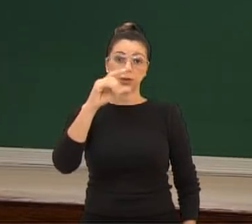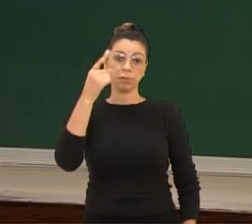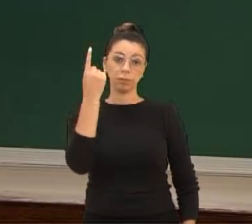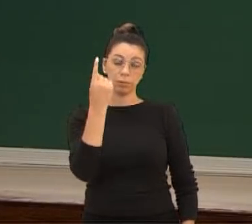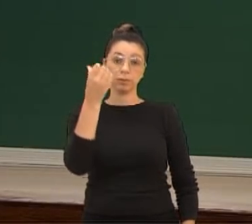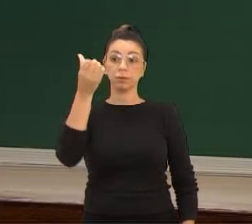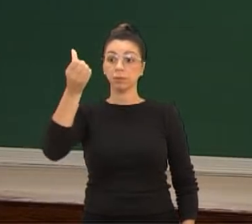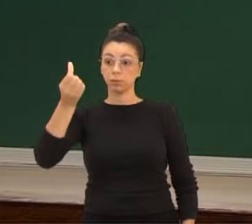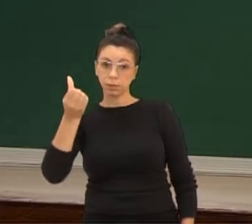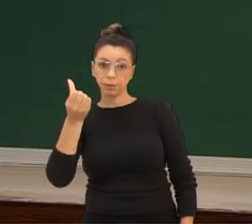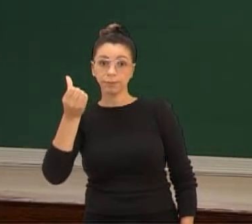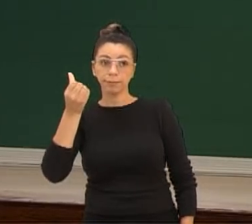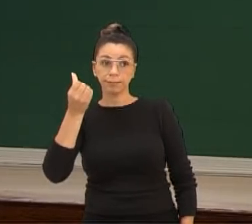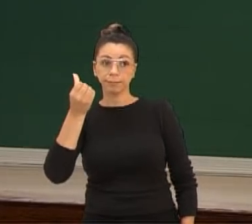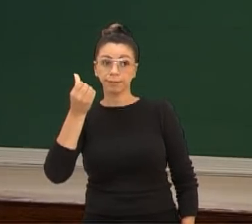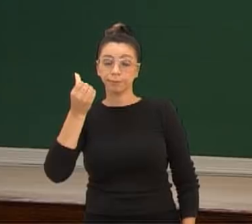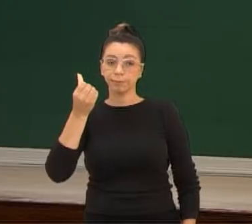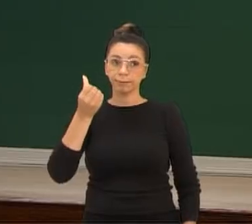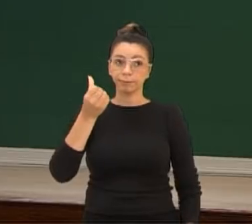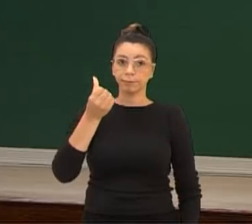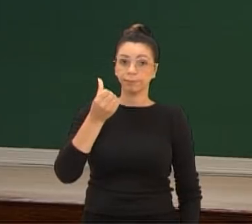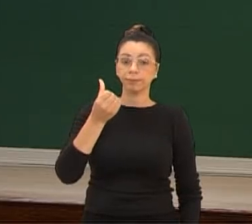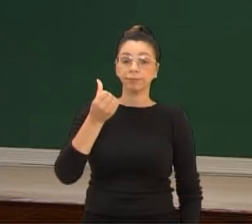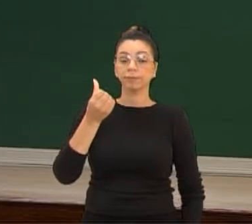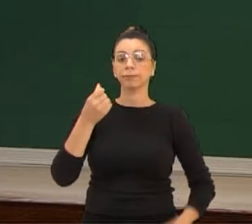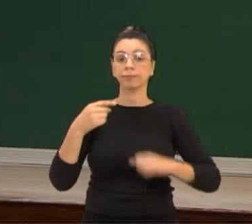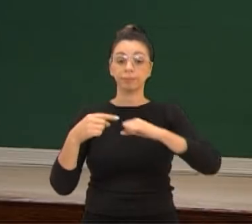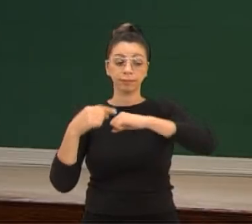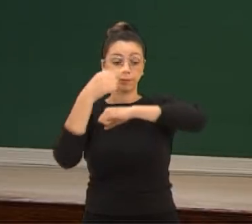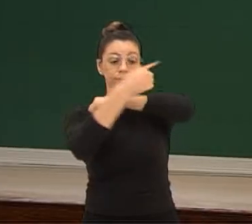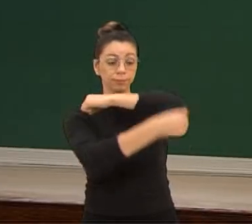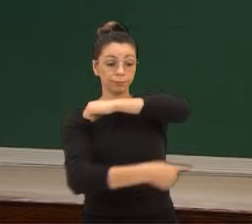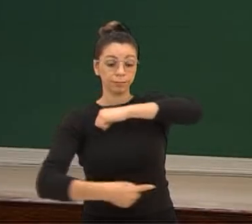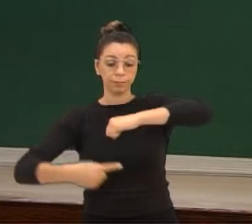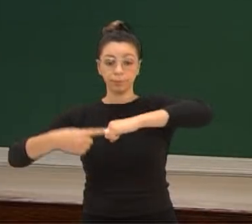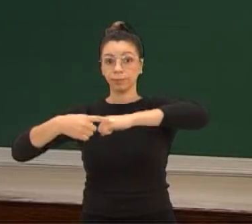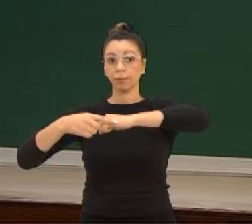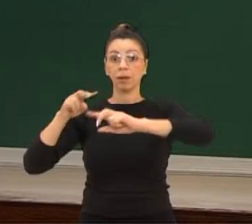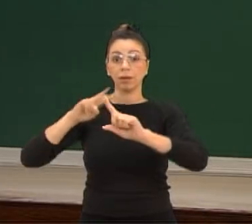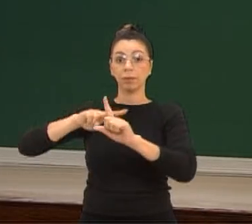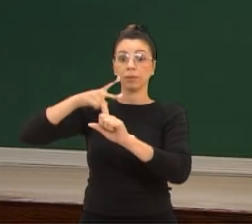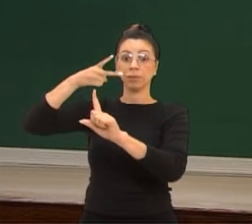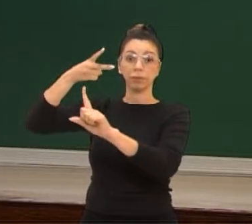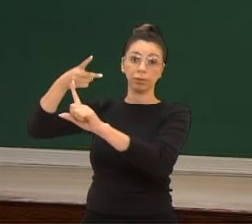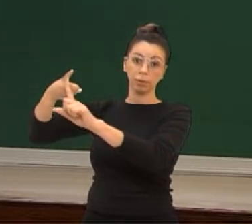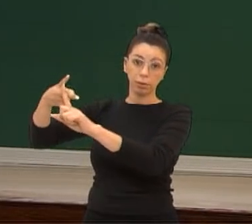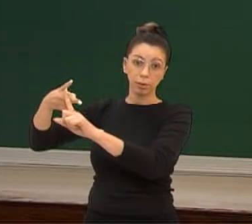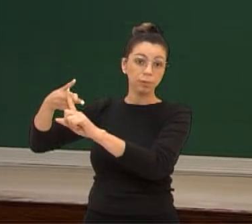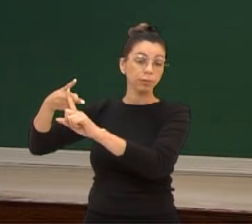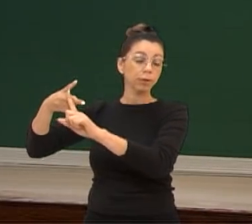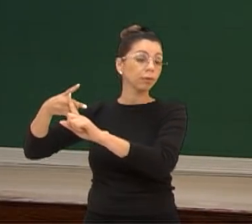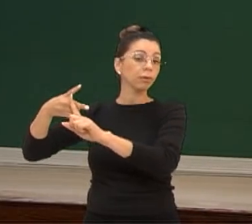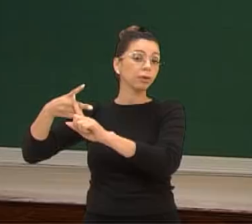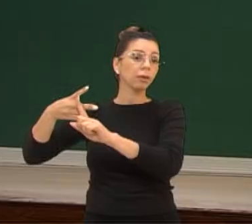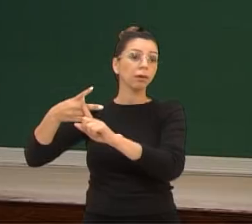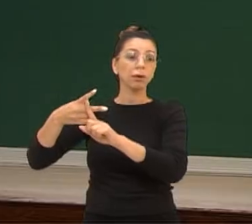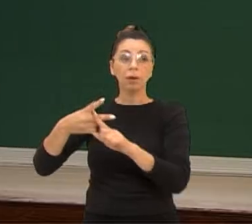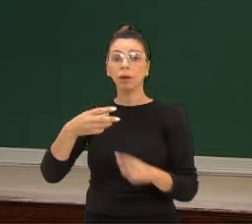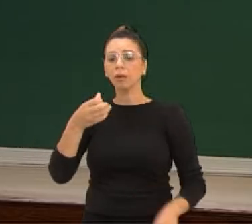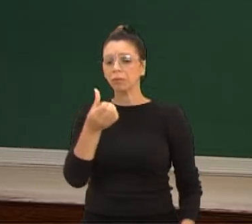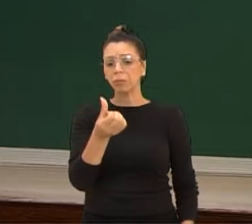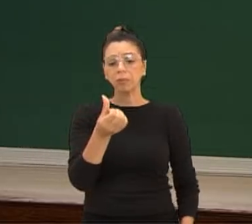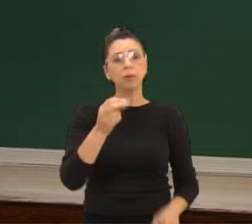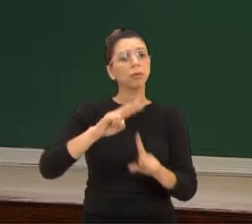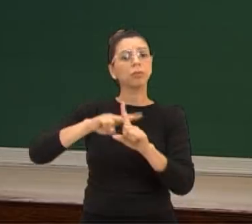exercício falou que o diâmetro da circunferência C2 é o dobro da circunferência 1, qual que é o dobro